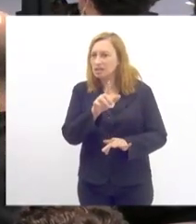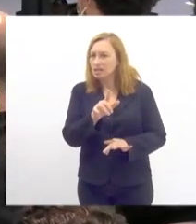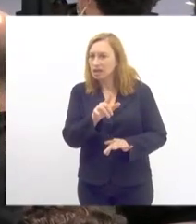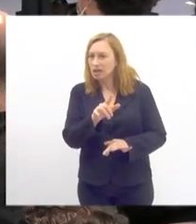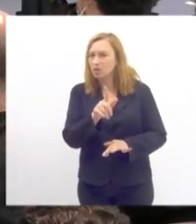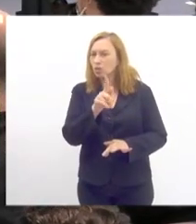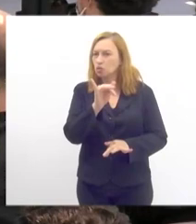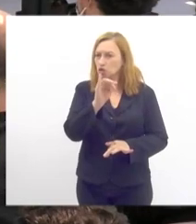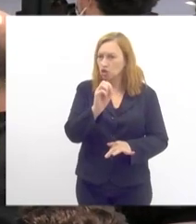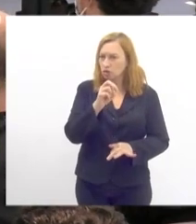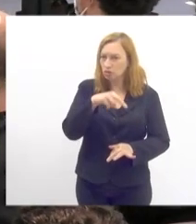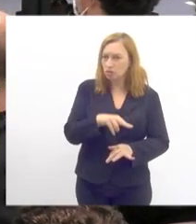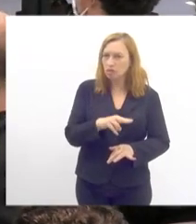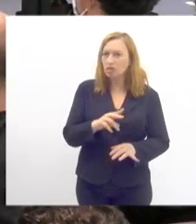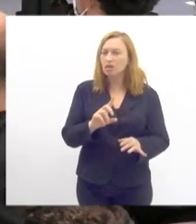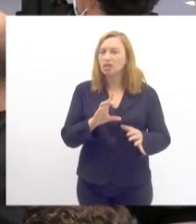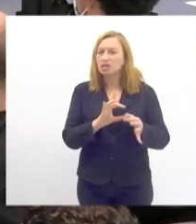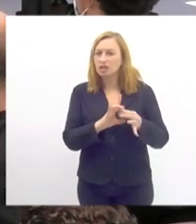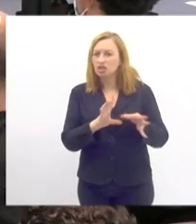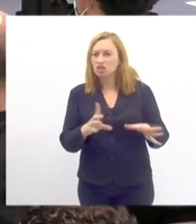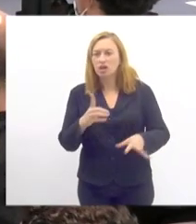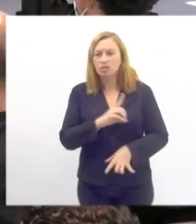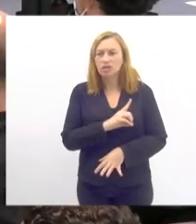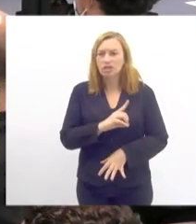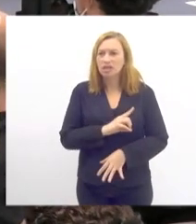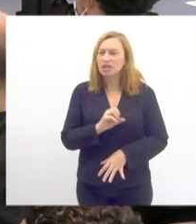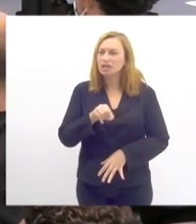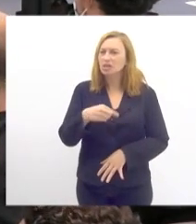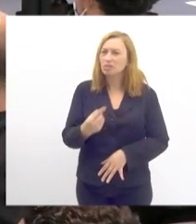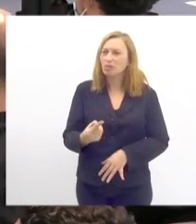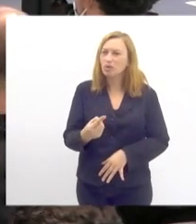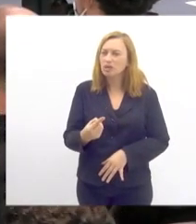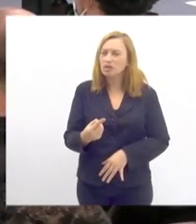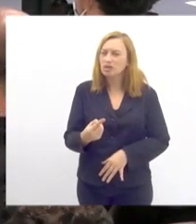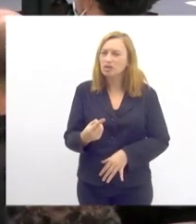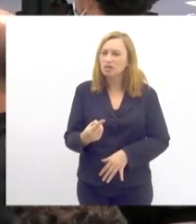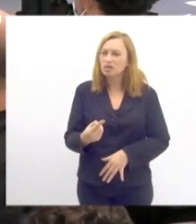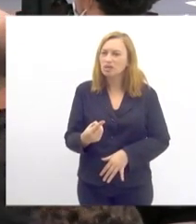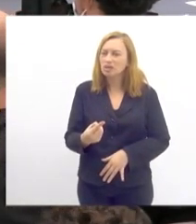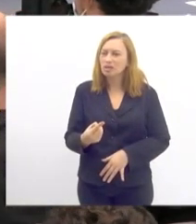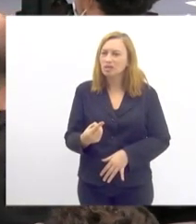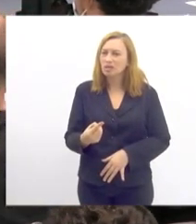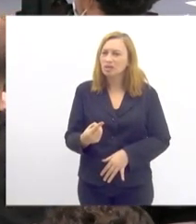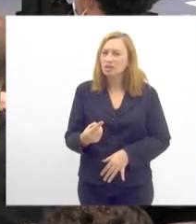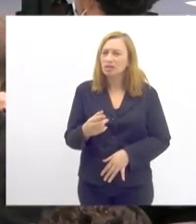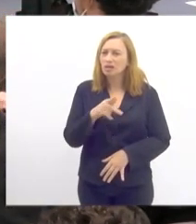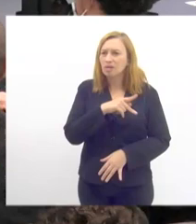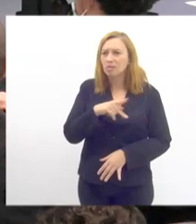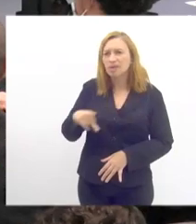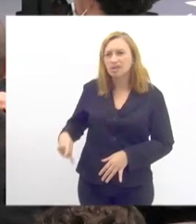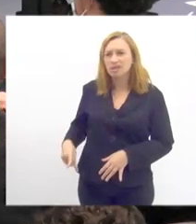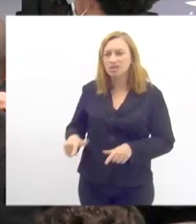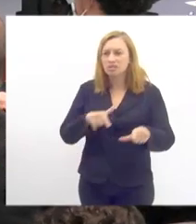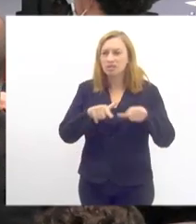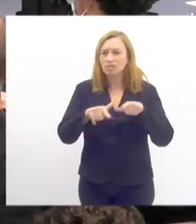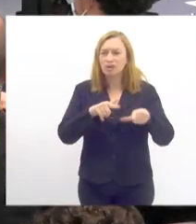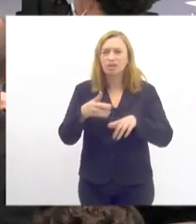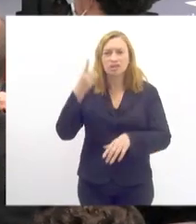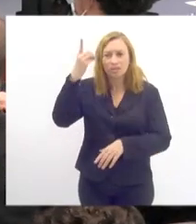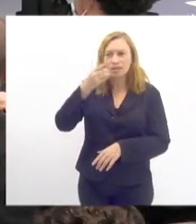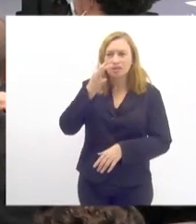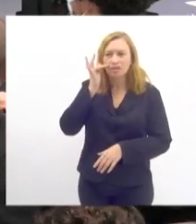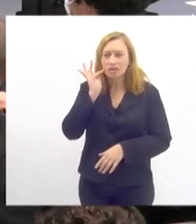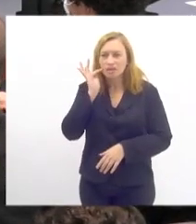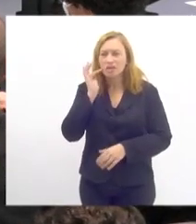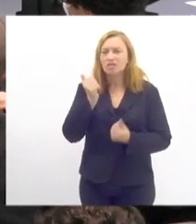Gilson, passar a palavra para o DETRAN e agora passo a presidência dos trabalhos para o deputado Serafini,